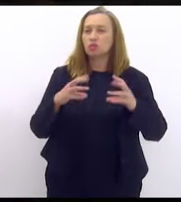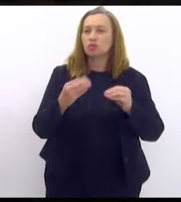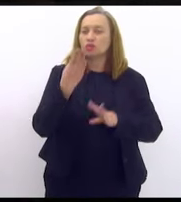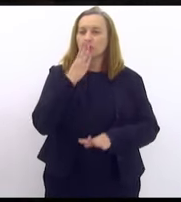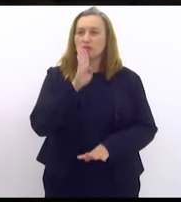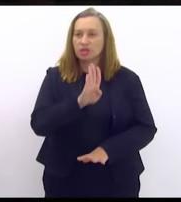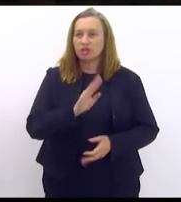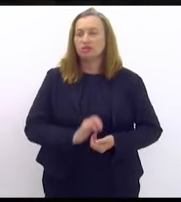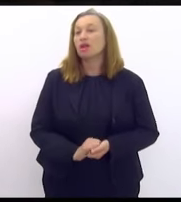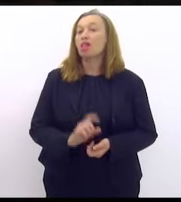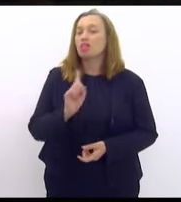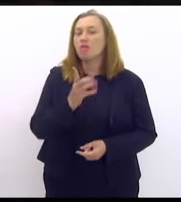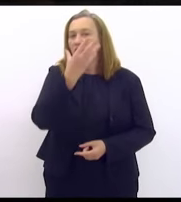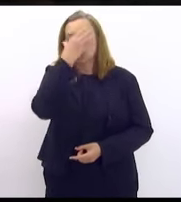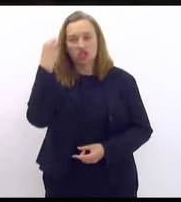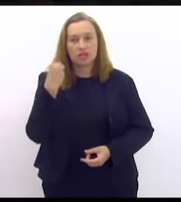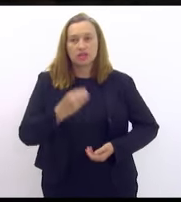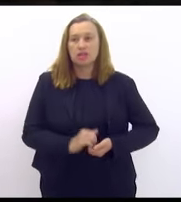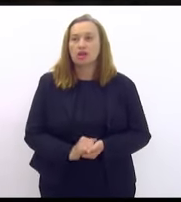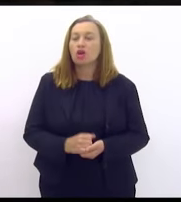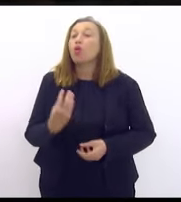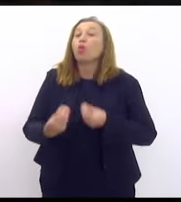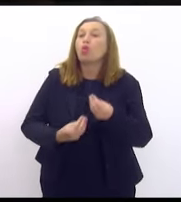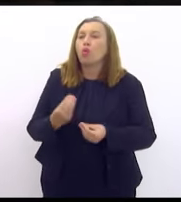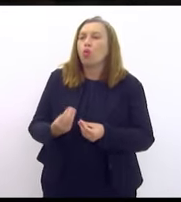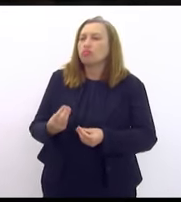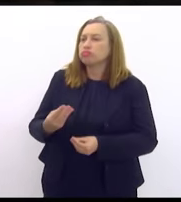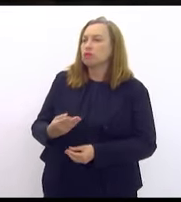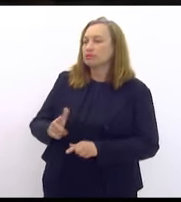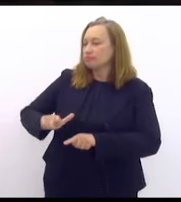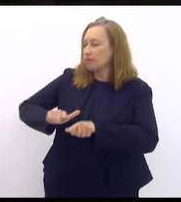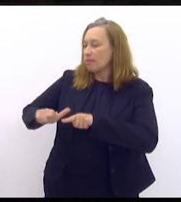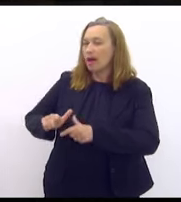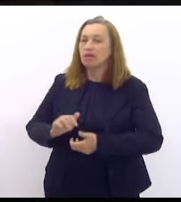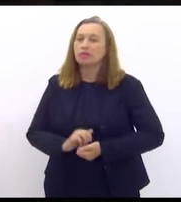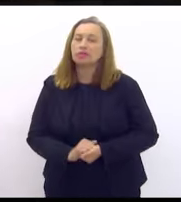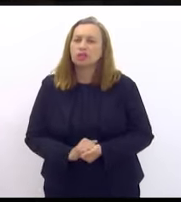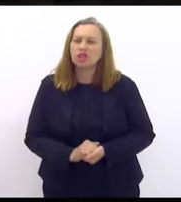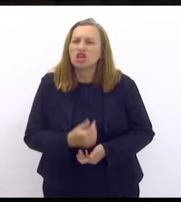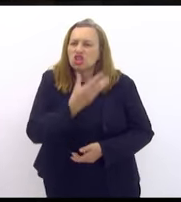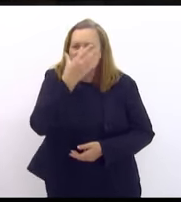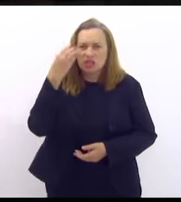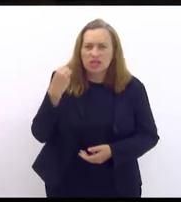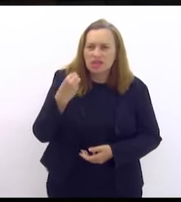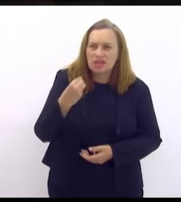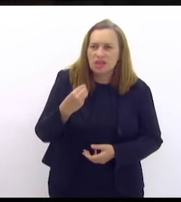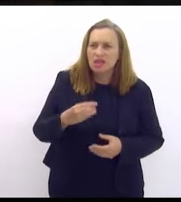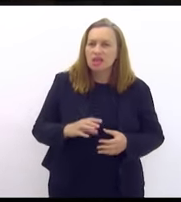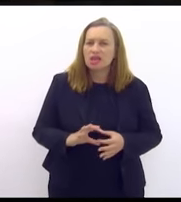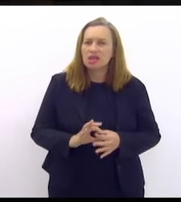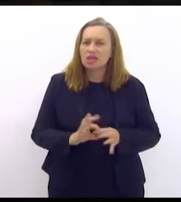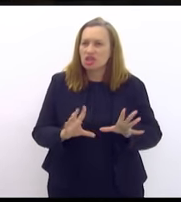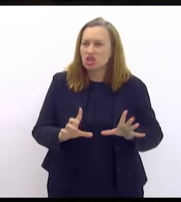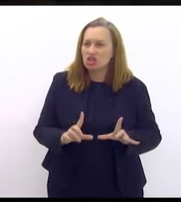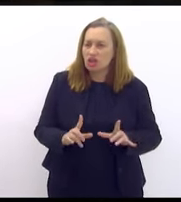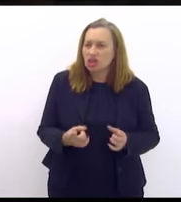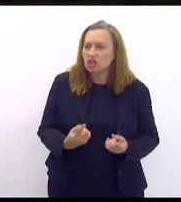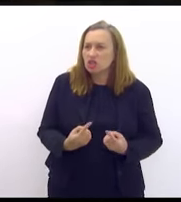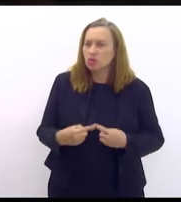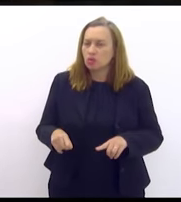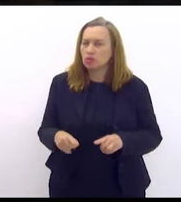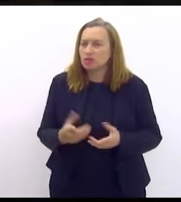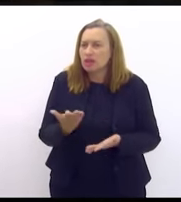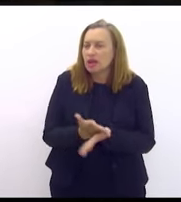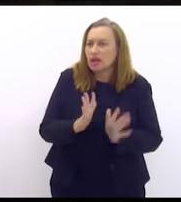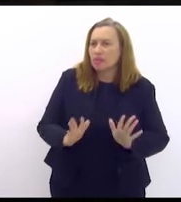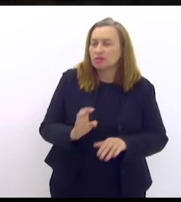gente não vai esquecer a forma como ele governa, a gente não vai esquecer e deixar de combater o que está acabando com o